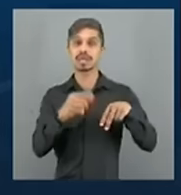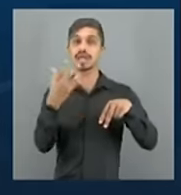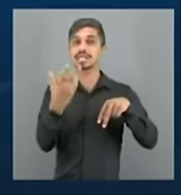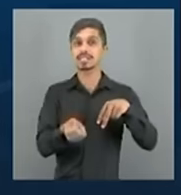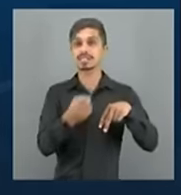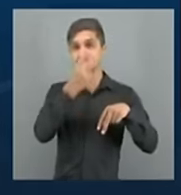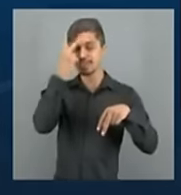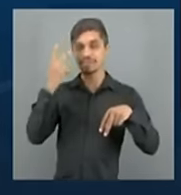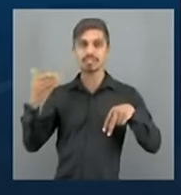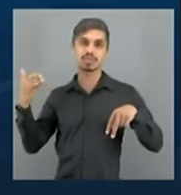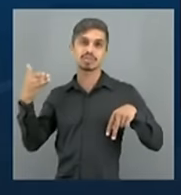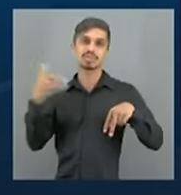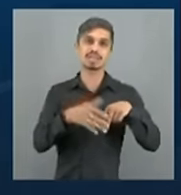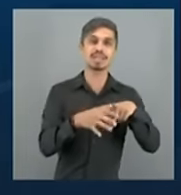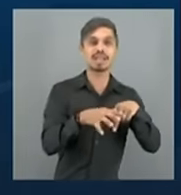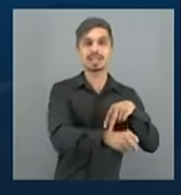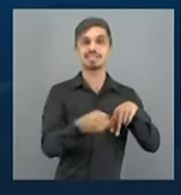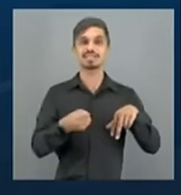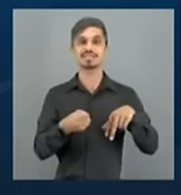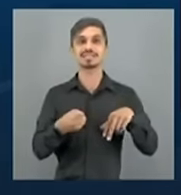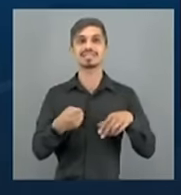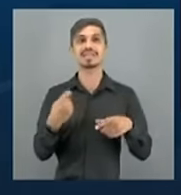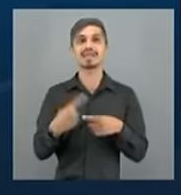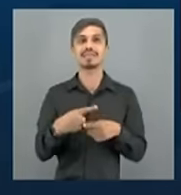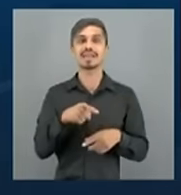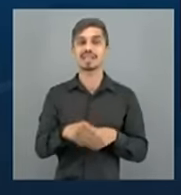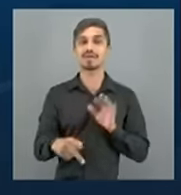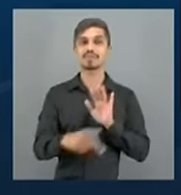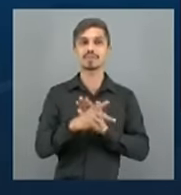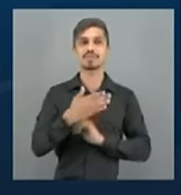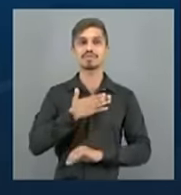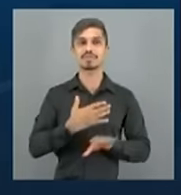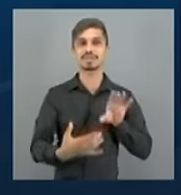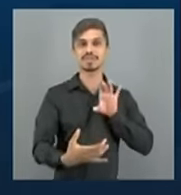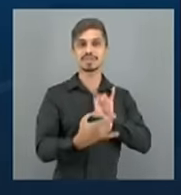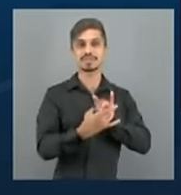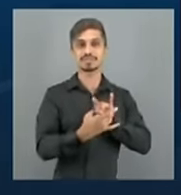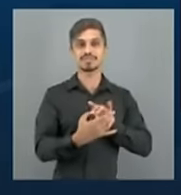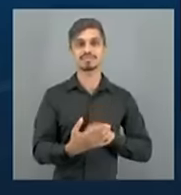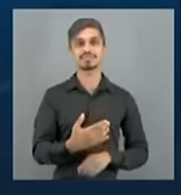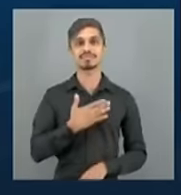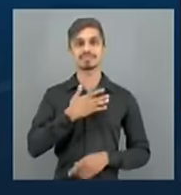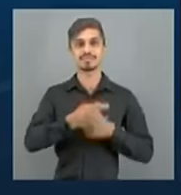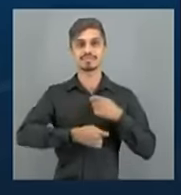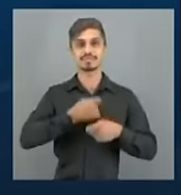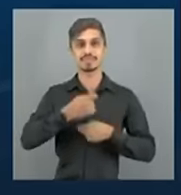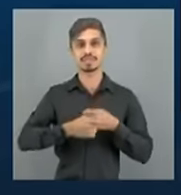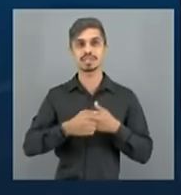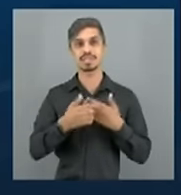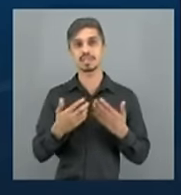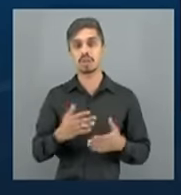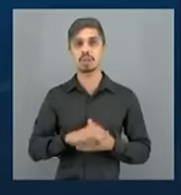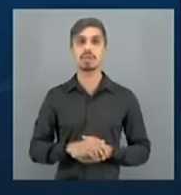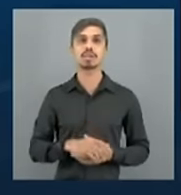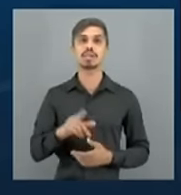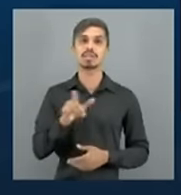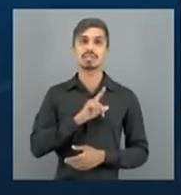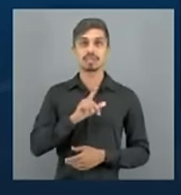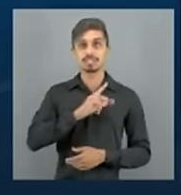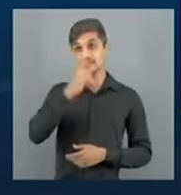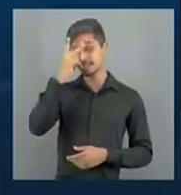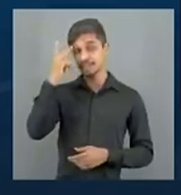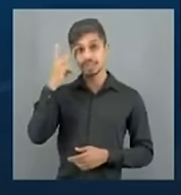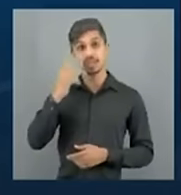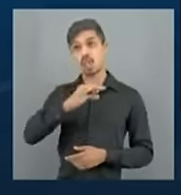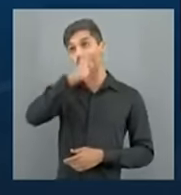que a apreensão existisse, é porque ela fazia parte do meu ciclo de negócios. Né? Então tem pessoas aí